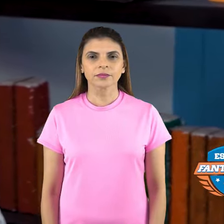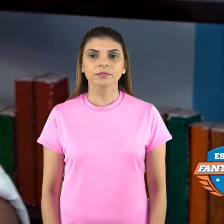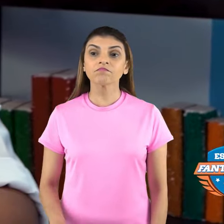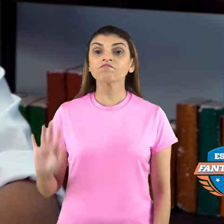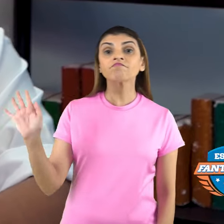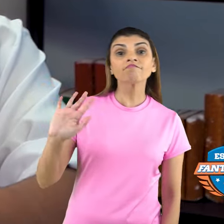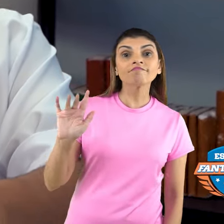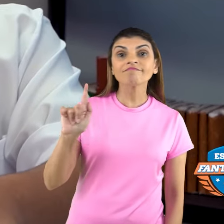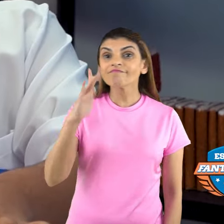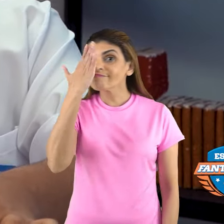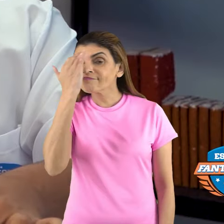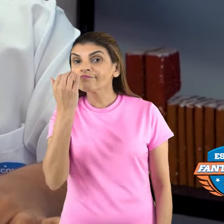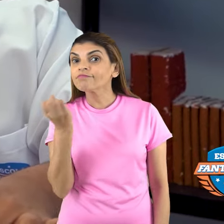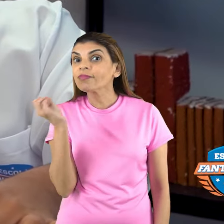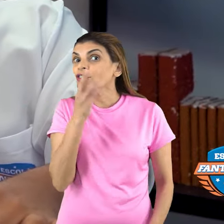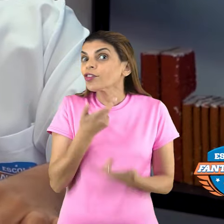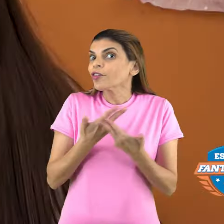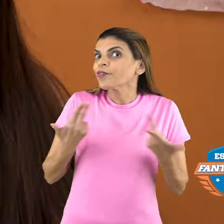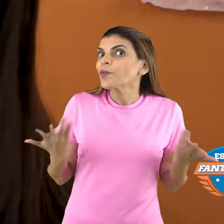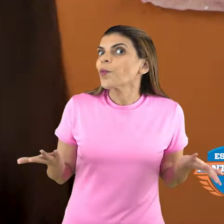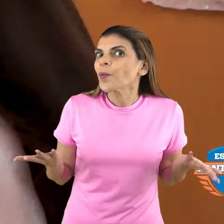E aí, Giovana? Qual a boa?